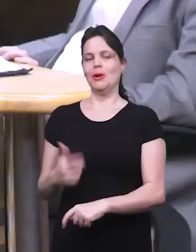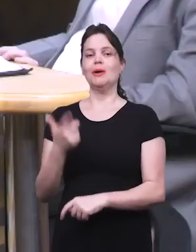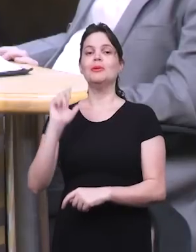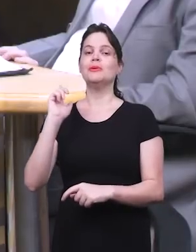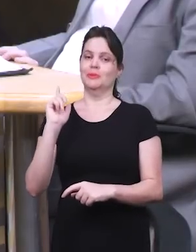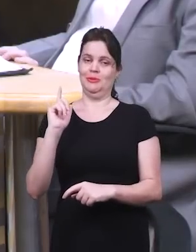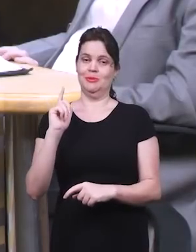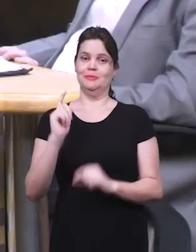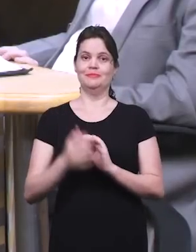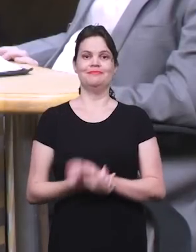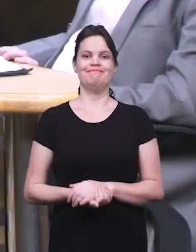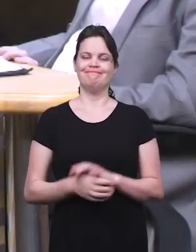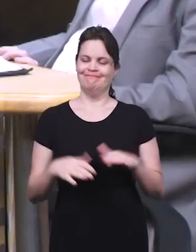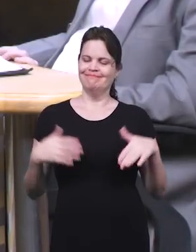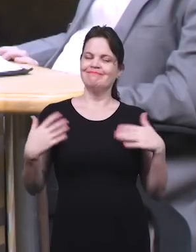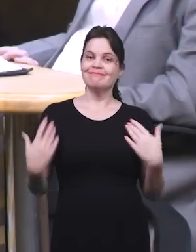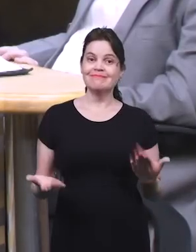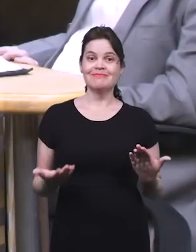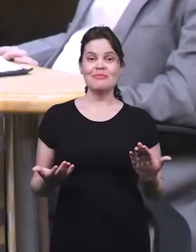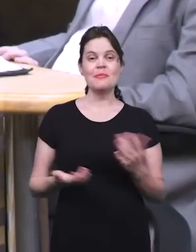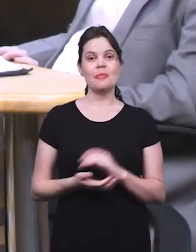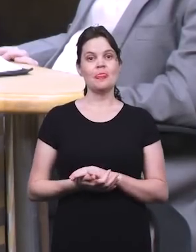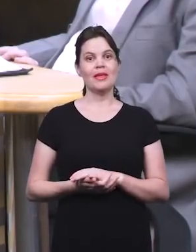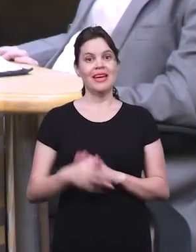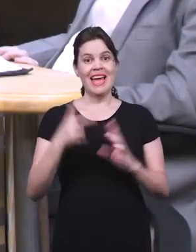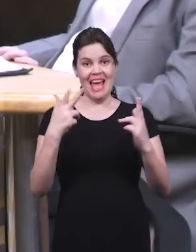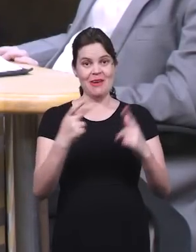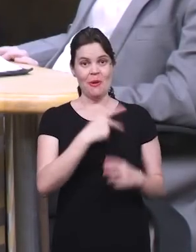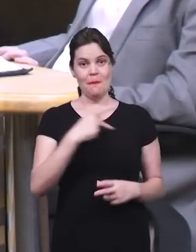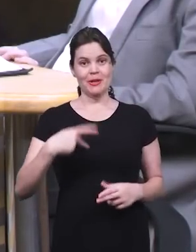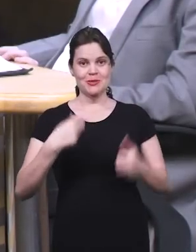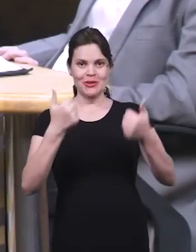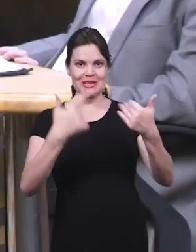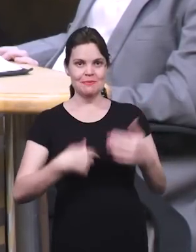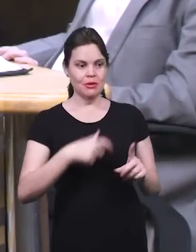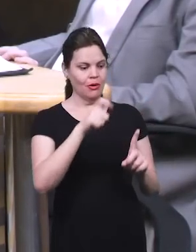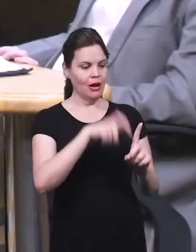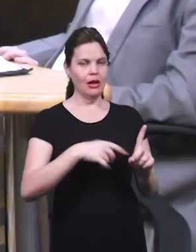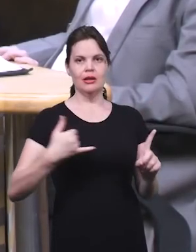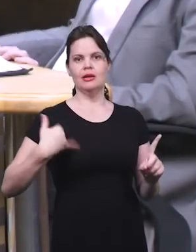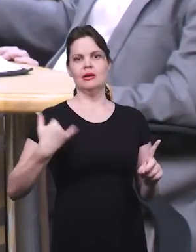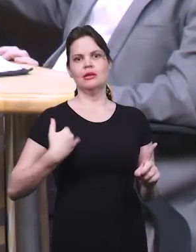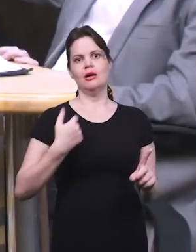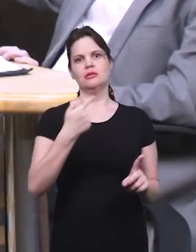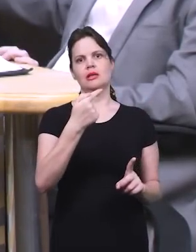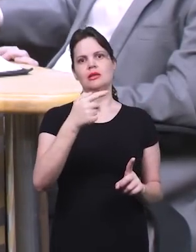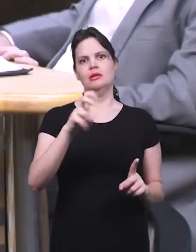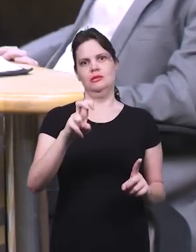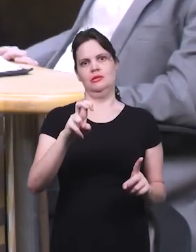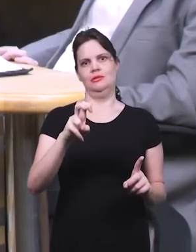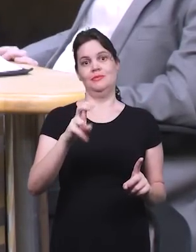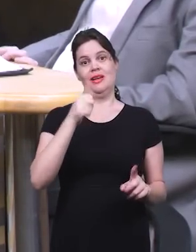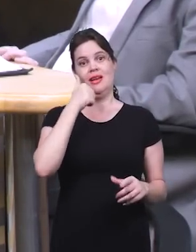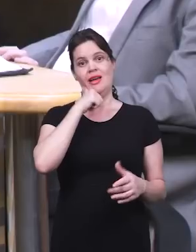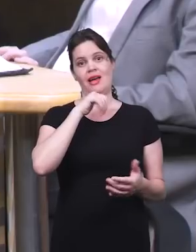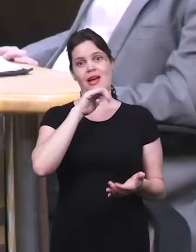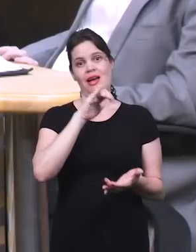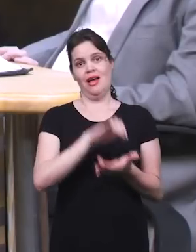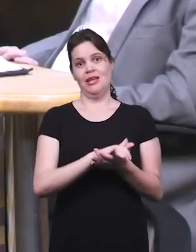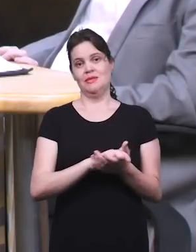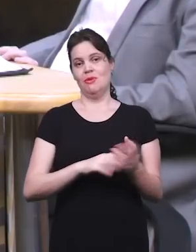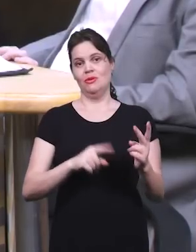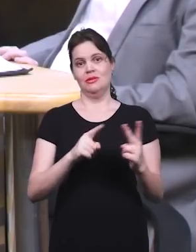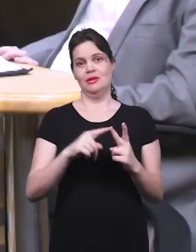E o pastor Pita falou né, um homem de 75 anos... Quando ele ouviu essa palavra. Uma